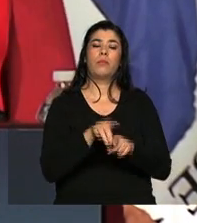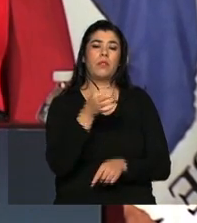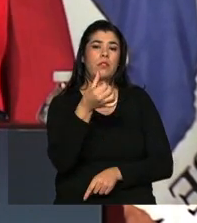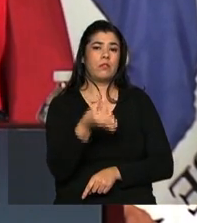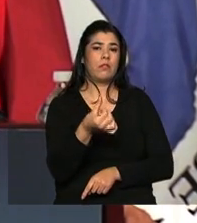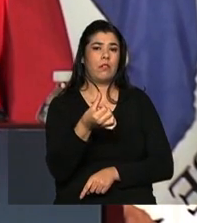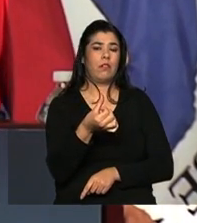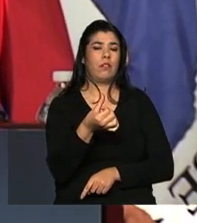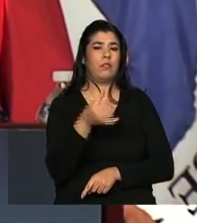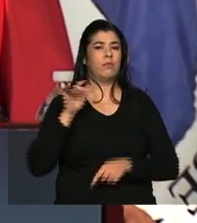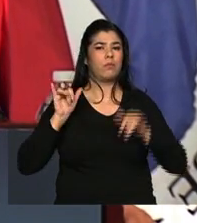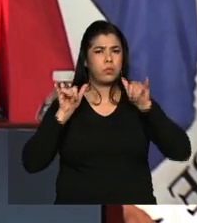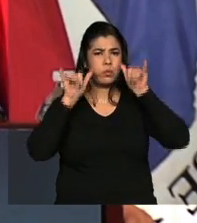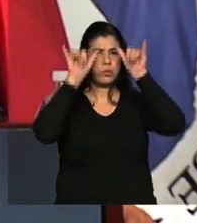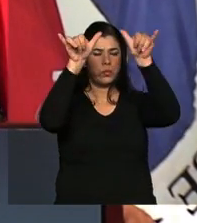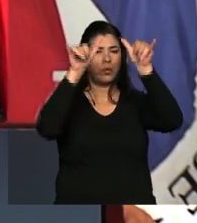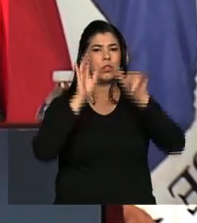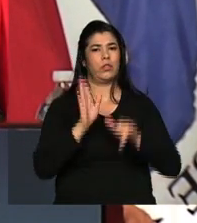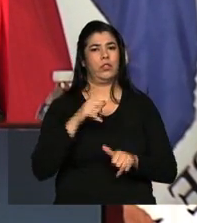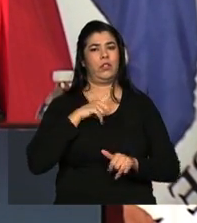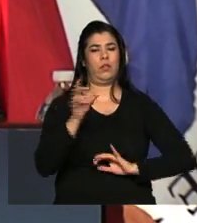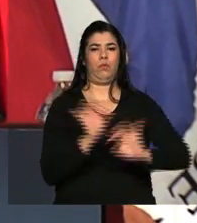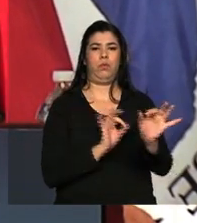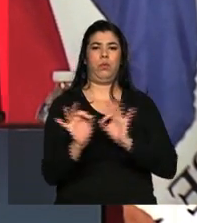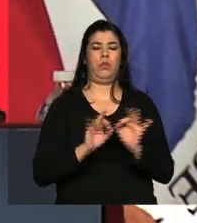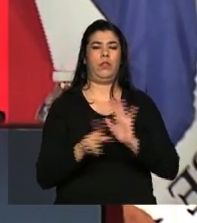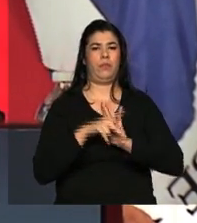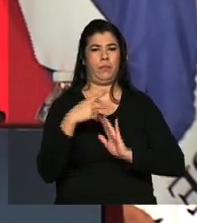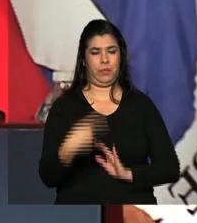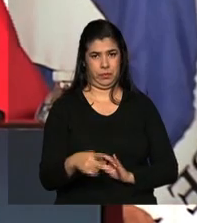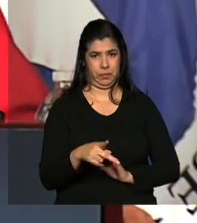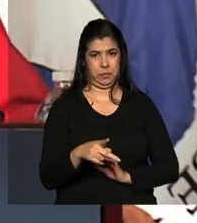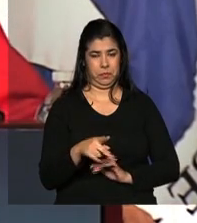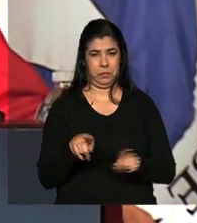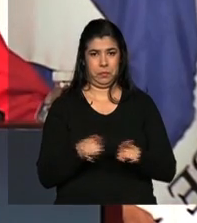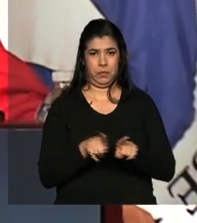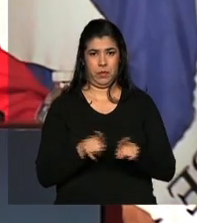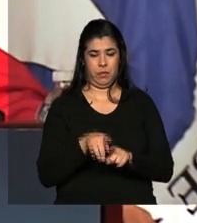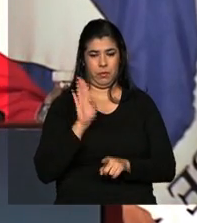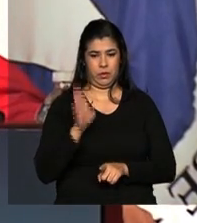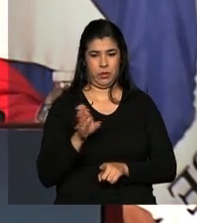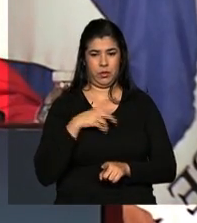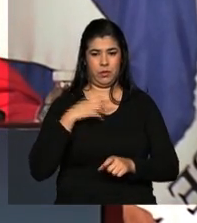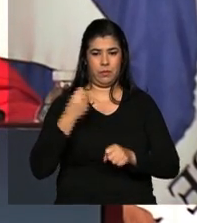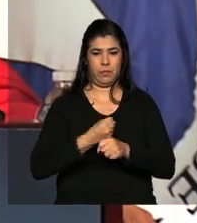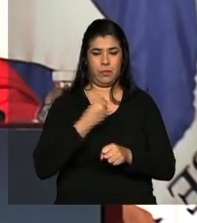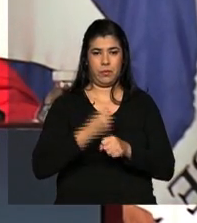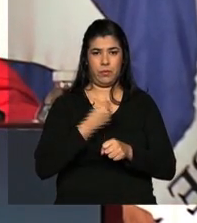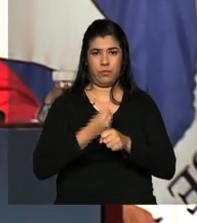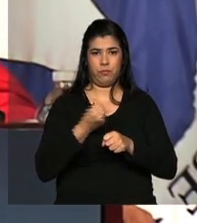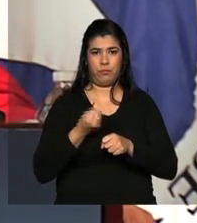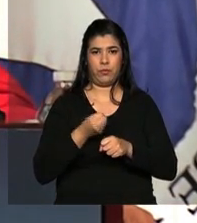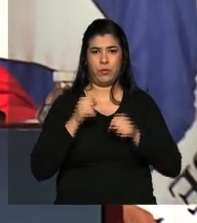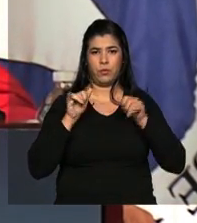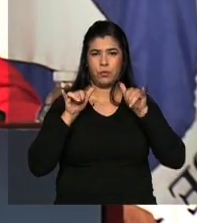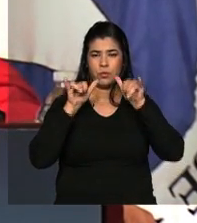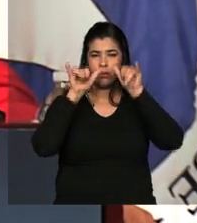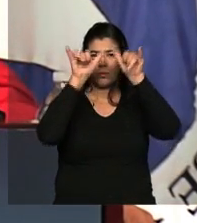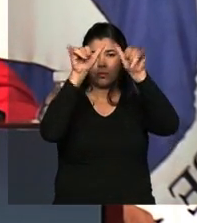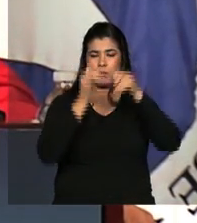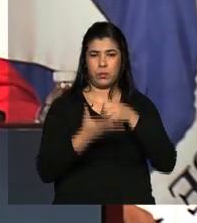6 já estão em plena operação e foram a base